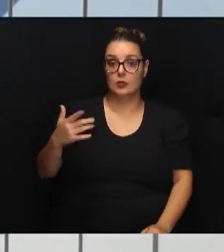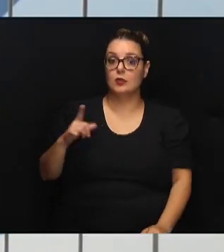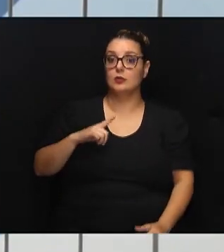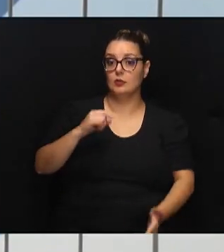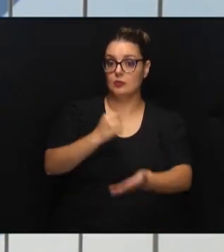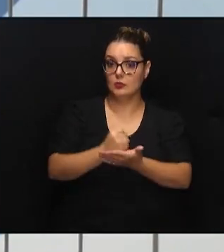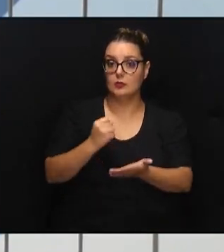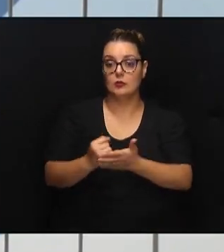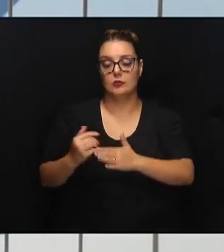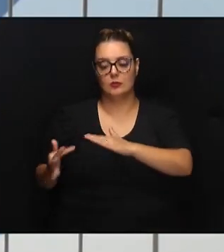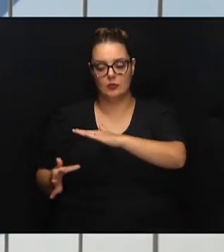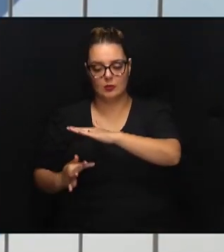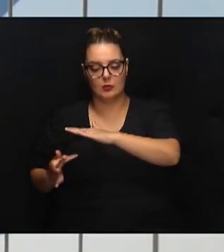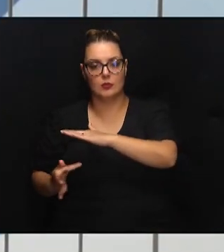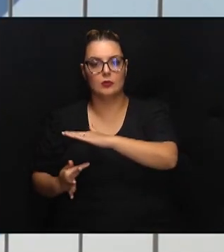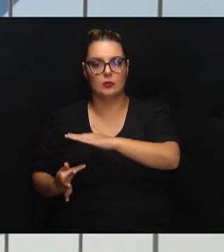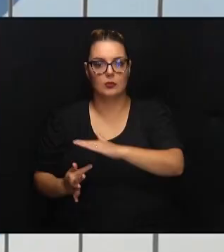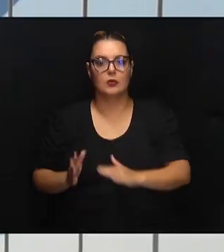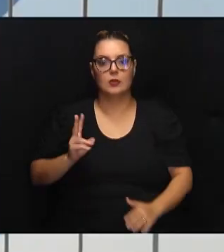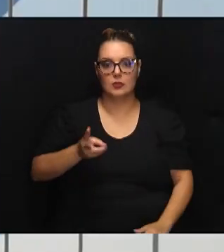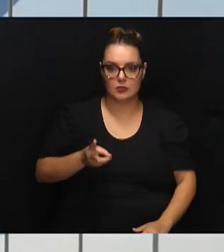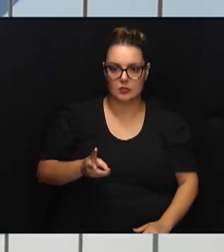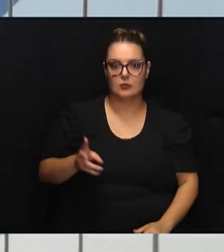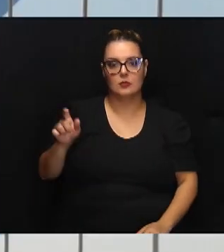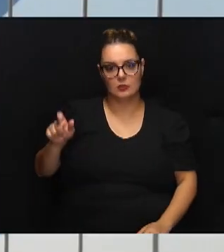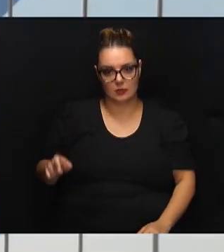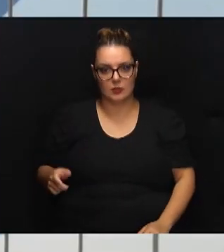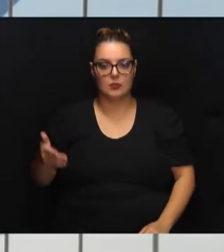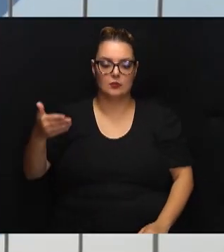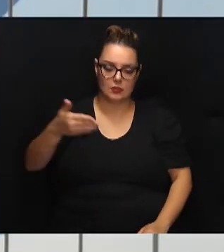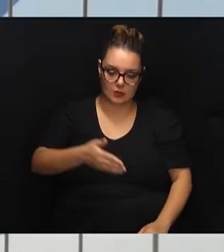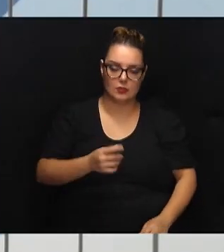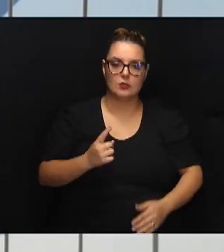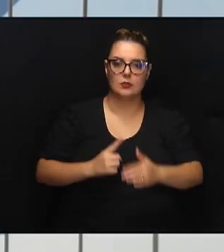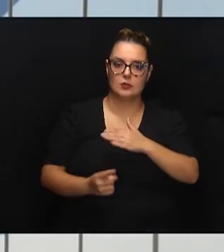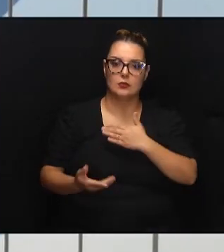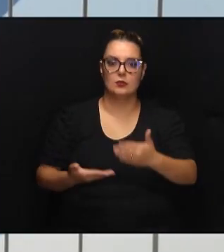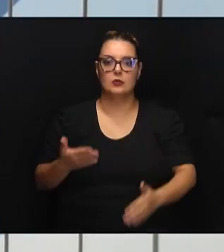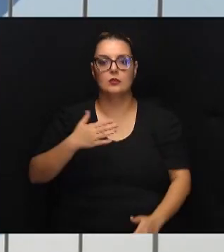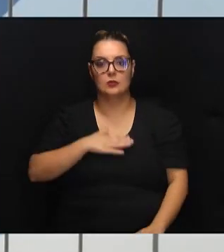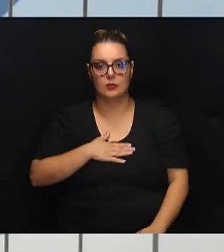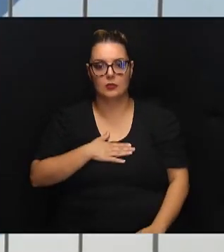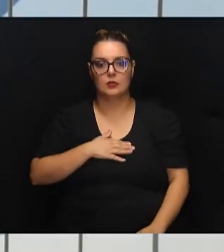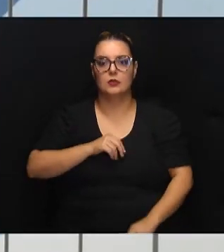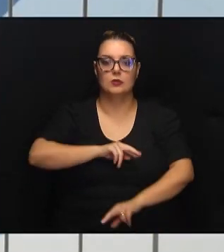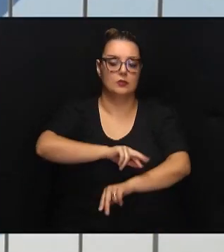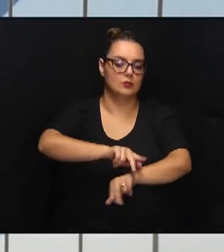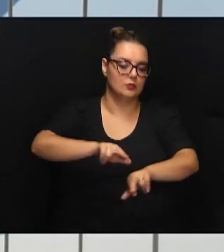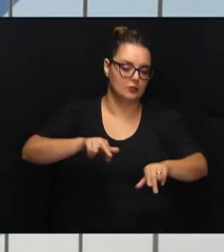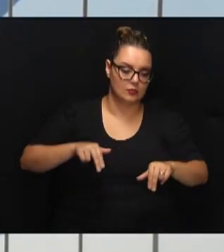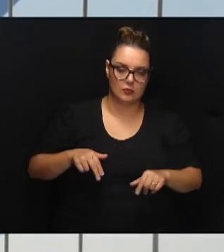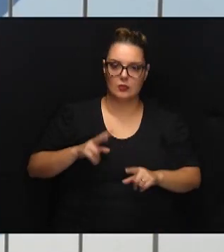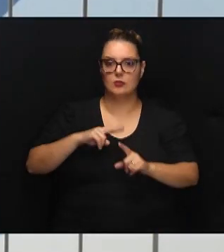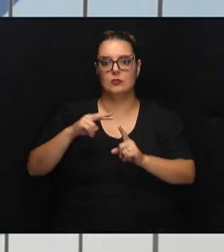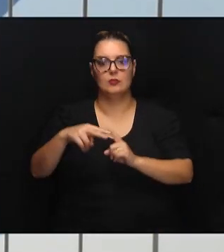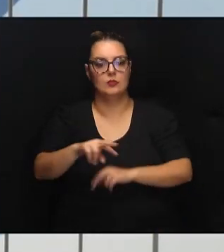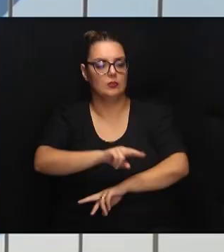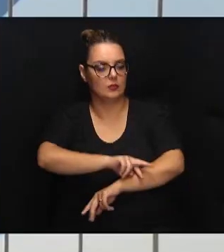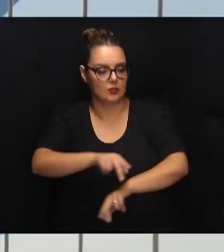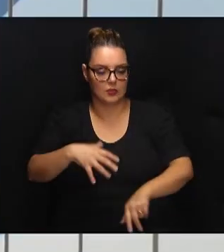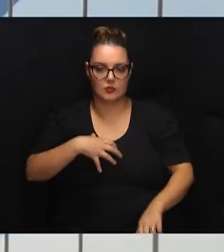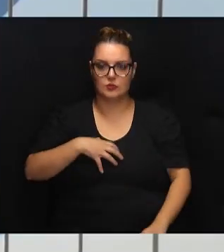contrato formal, eu sei que é sempre aquela mesma pessoa que vai vir prestar serviço para mim. Então assim, tem vários ângulos, várias formas de